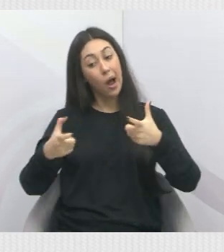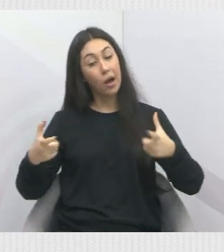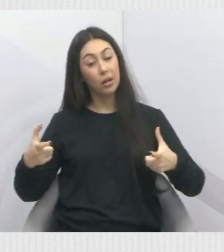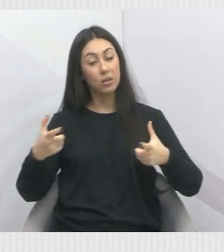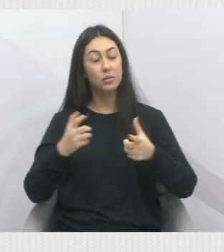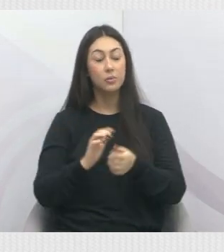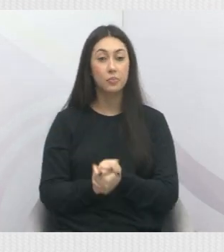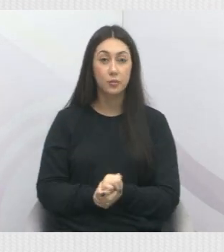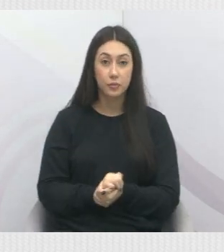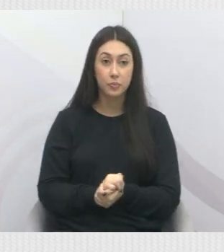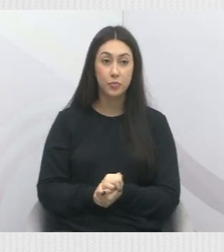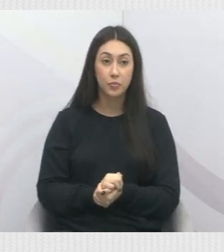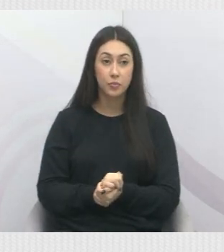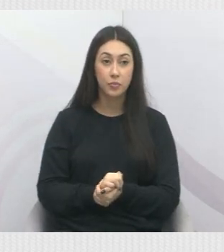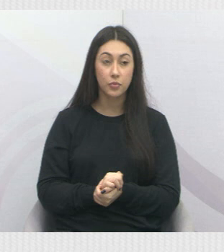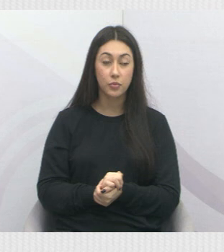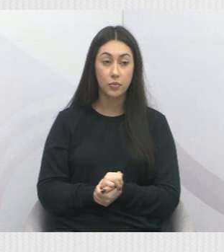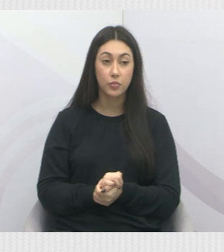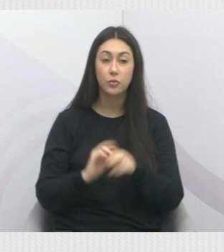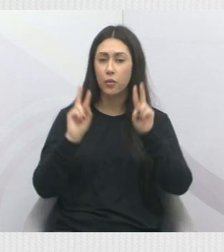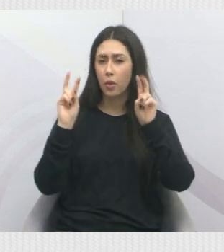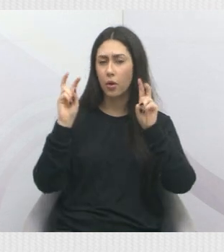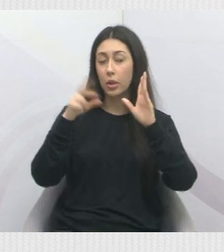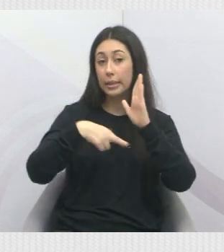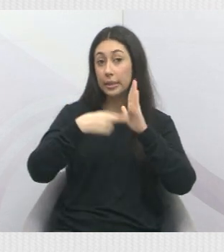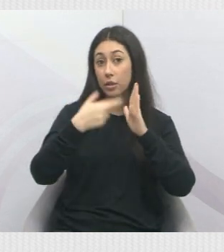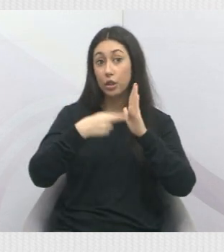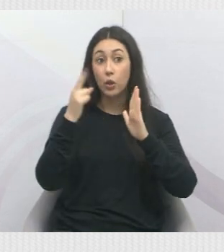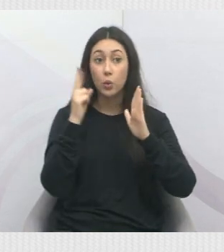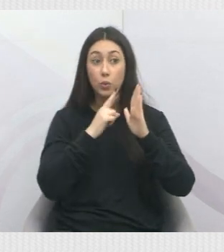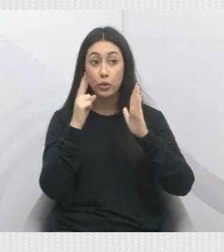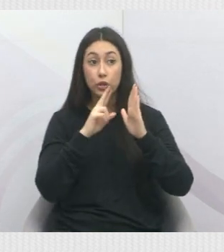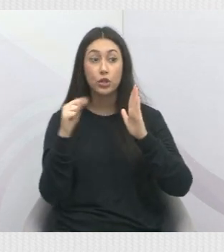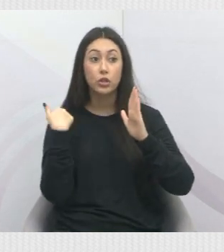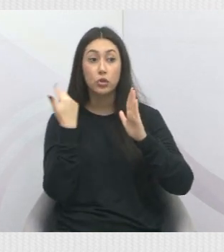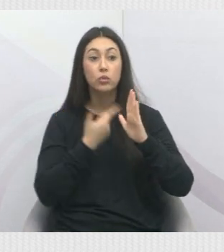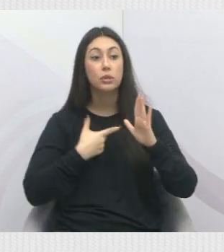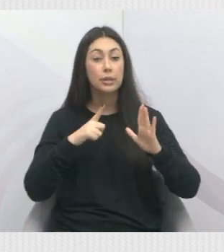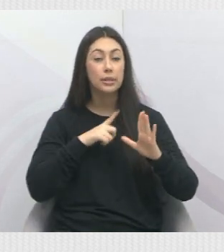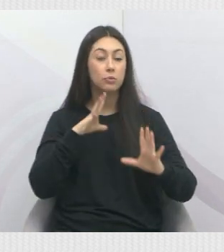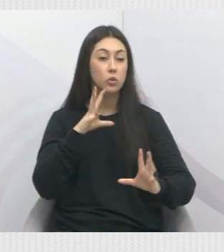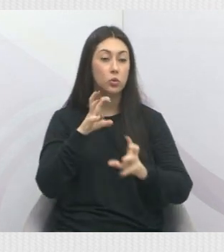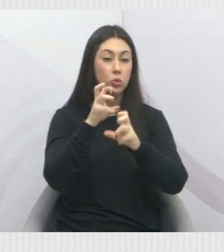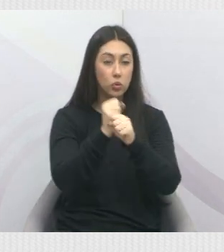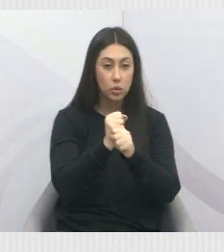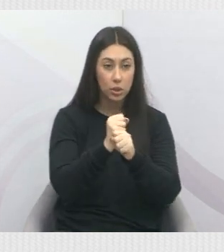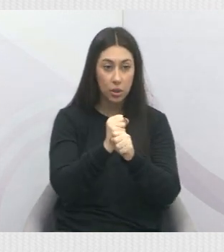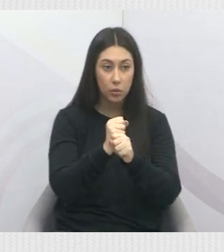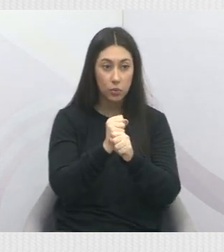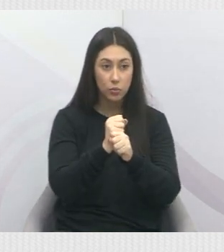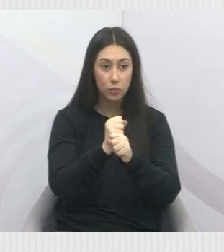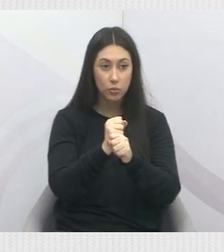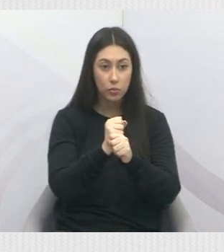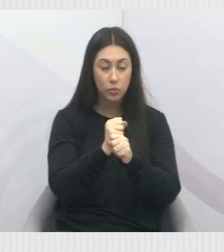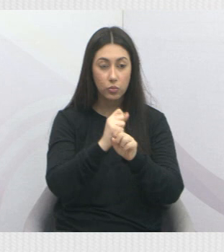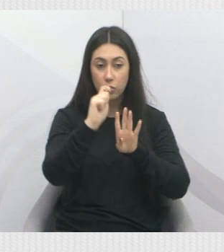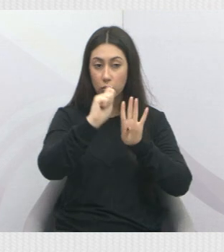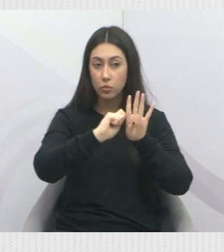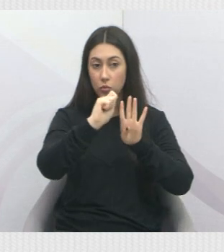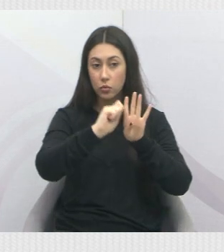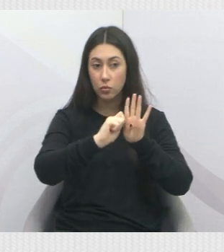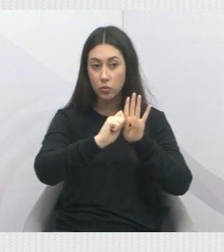quadrimestre. Em relação às cirurgias de urgência, a gente totalizou, no primeiro quadrimestre de